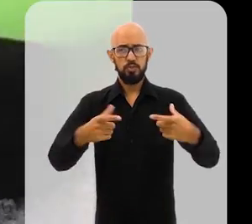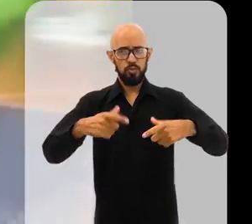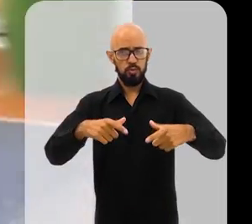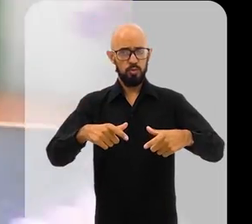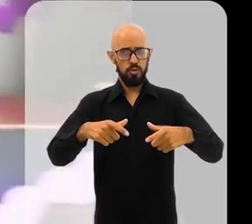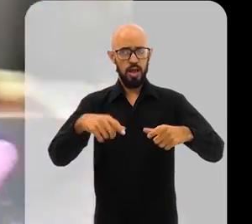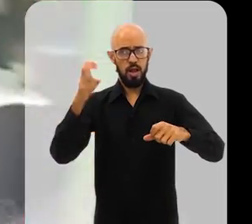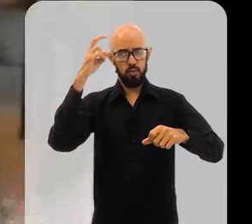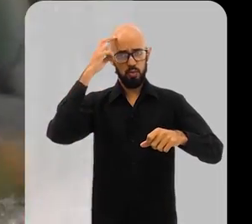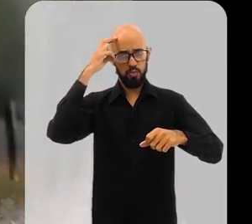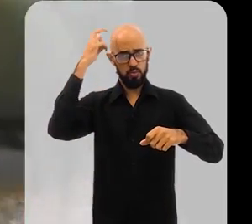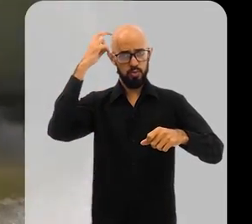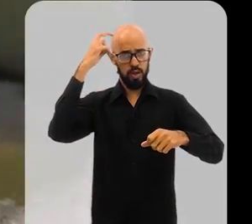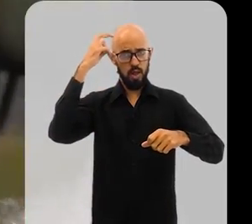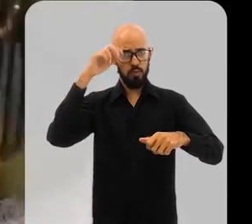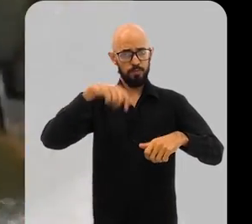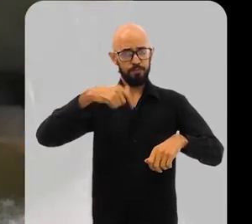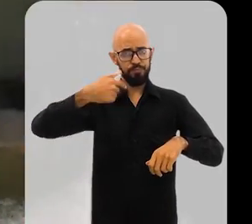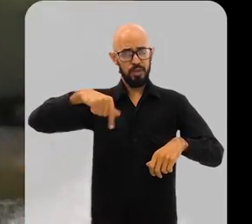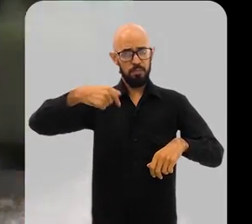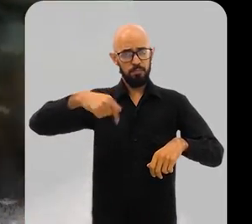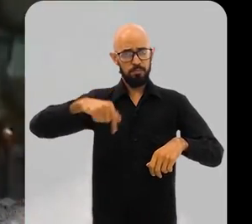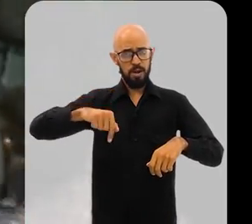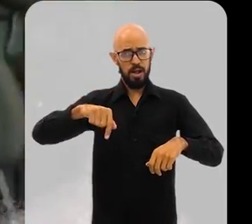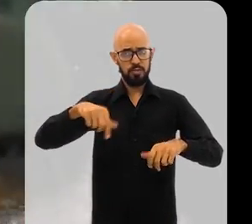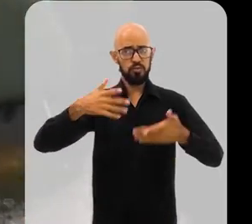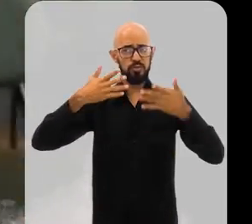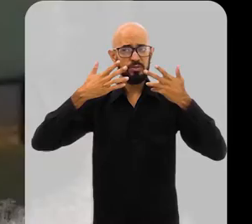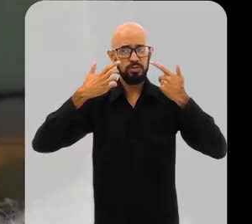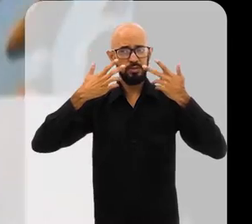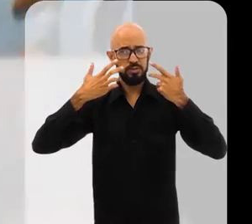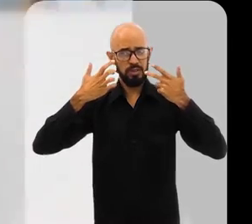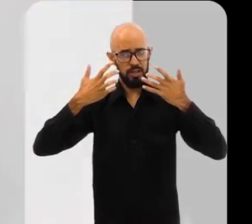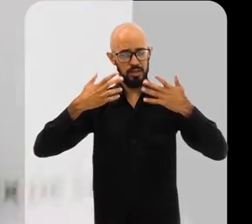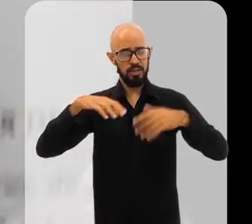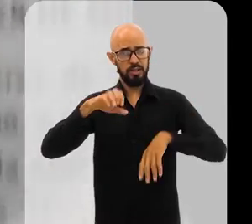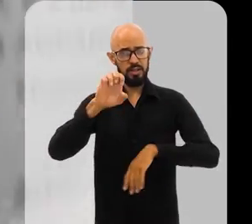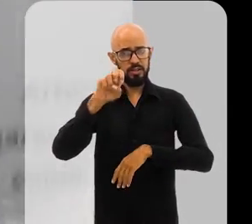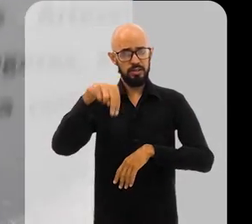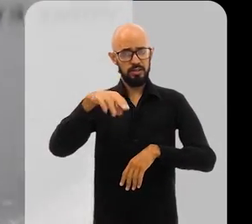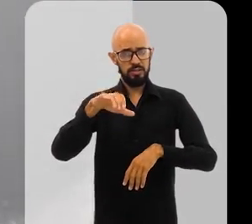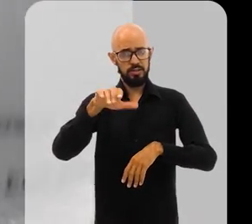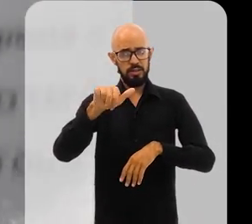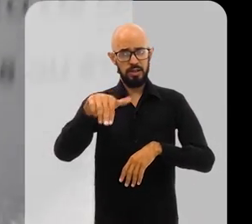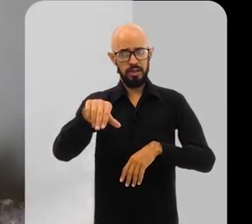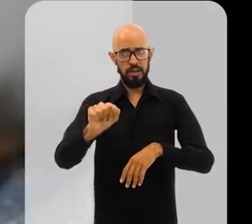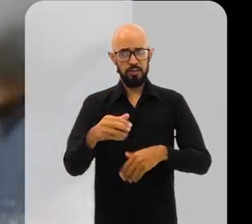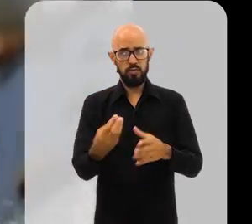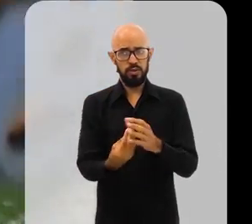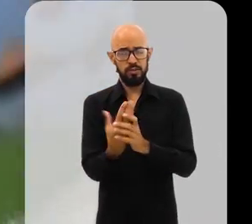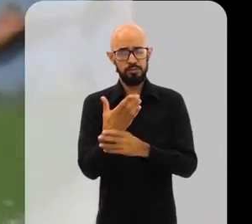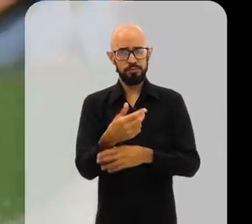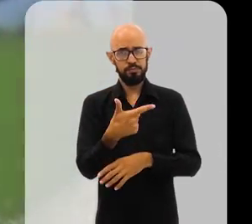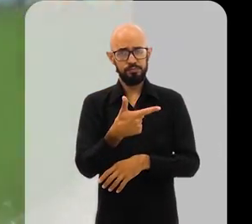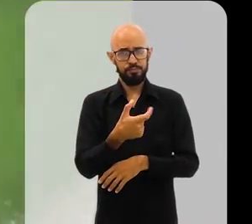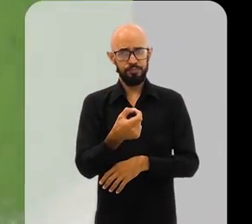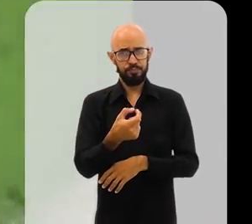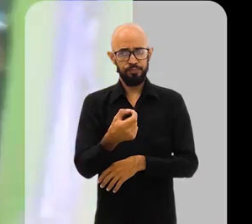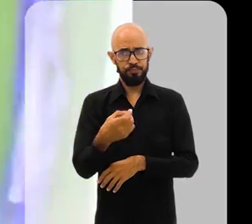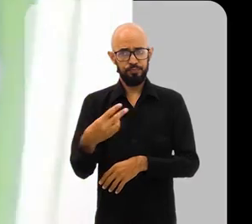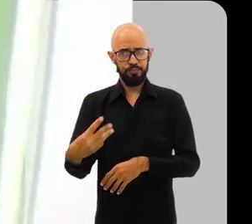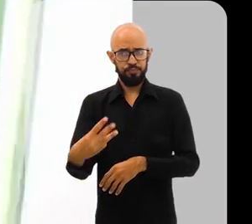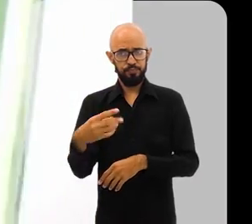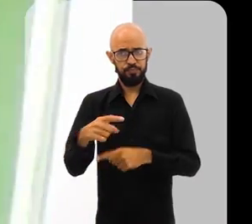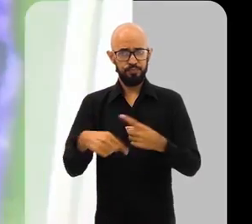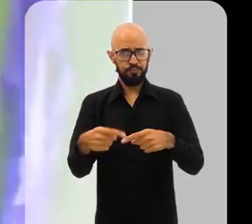Esse é o Espaço Cultural Queimado em Cena, é a sede da Companhia Teatral Queimado em Cena, que foi fundada em 2003. Depois